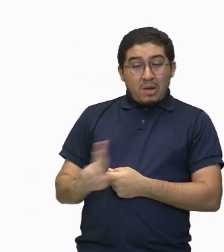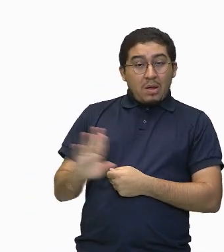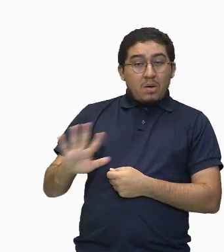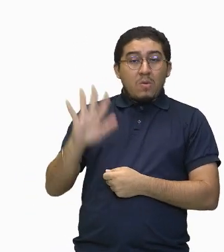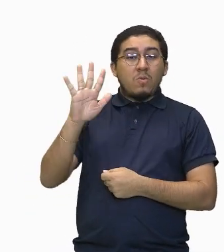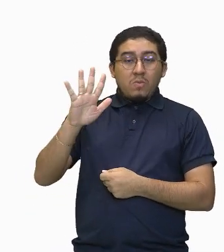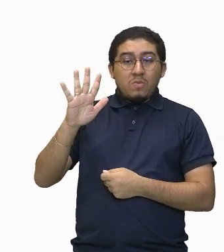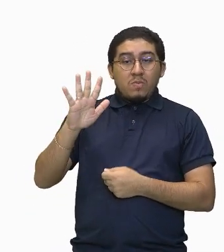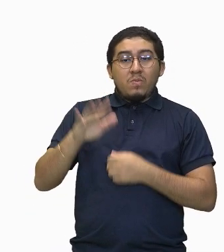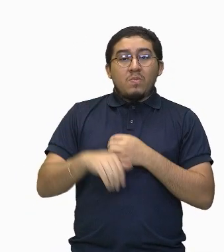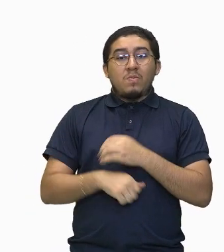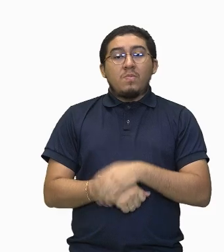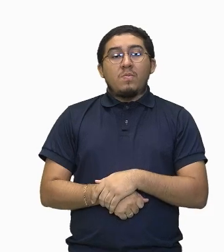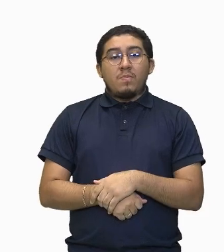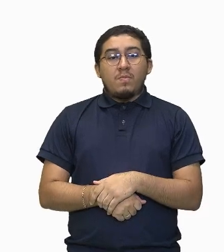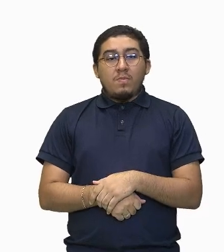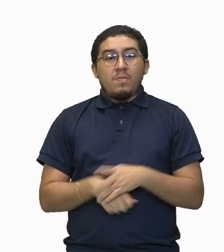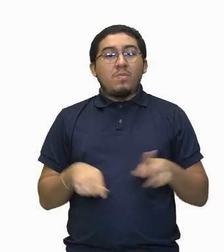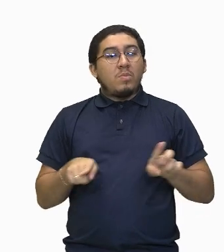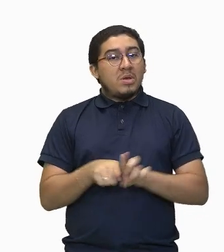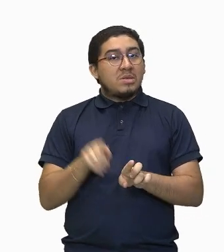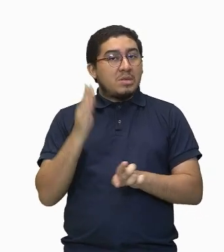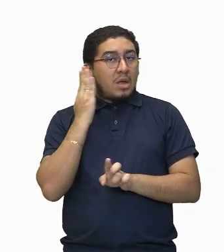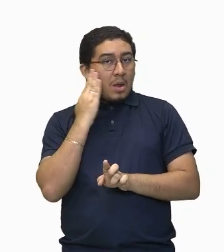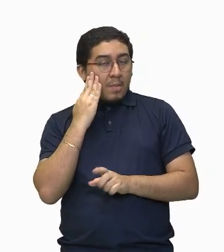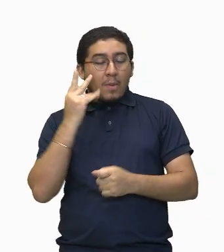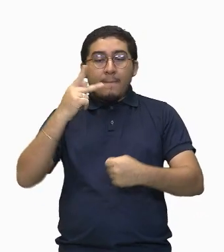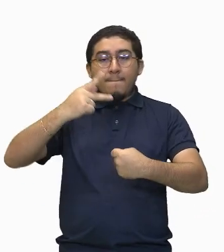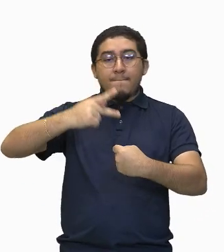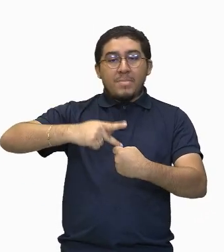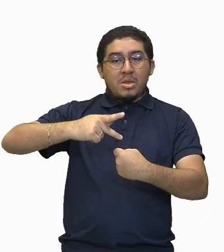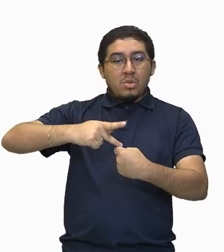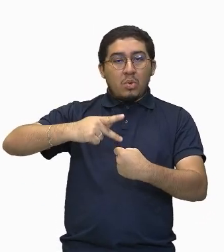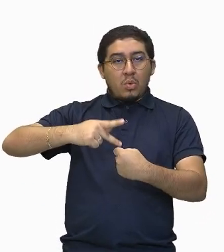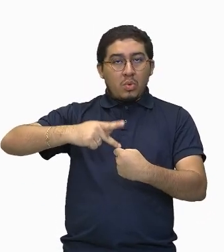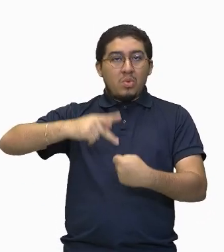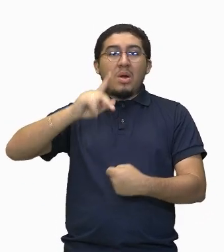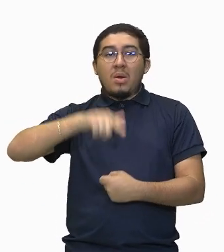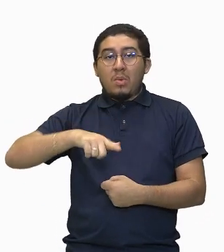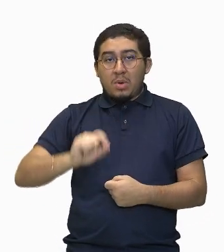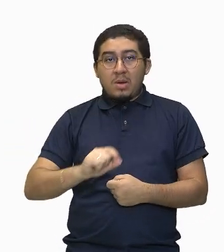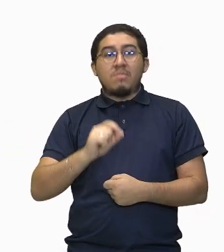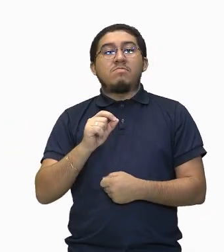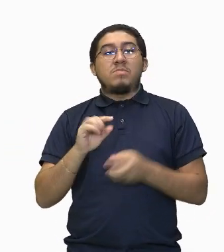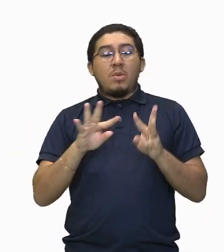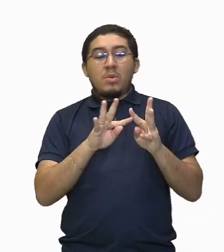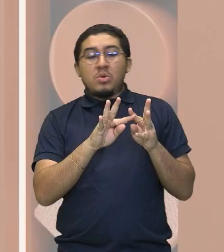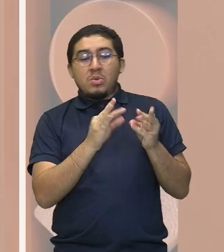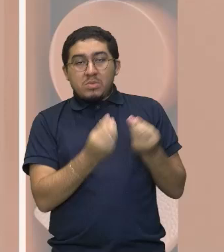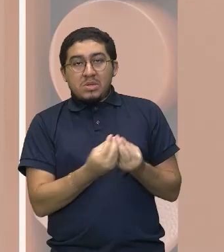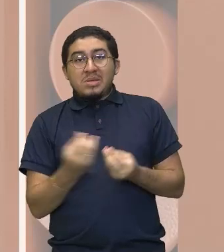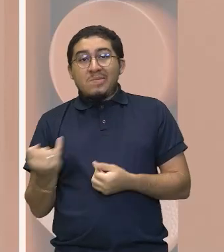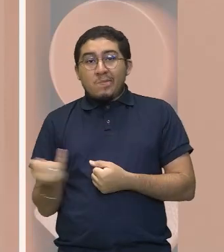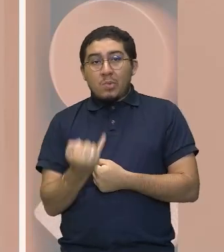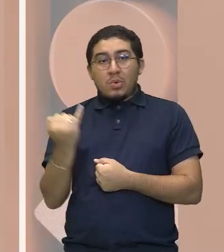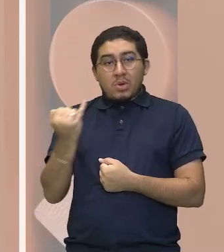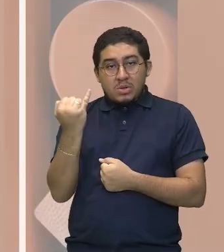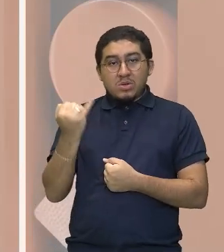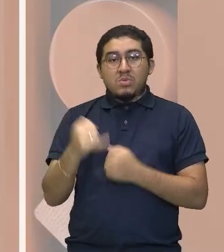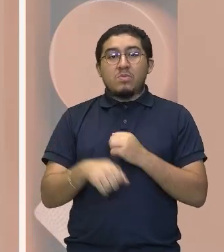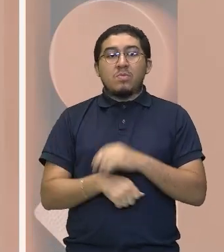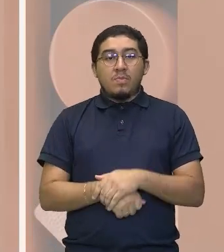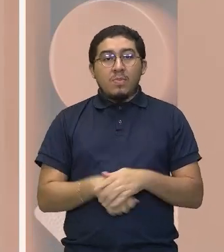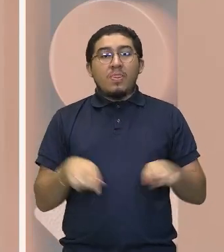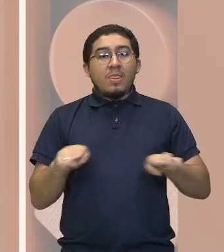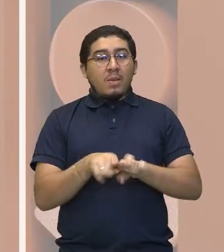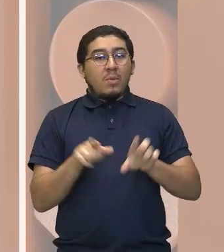elevadíssima. E aí a gente sabe, né, que o petróleo é uma commodity muito importante, não só para o